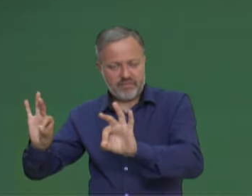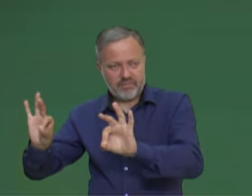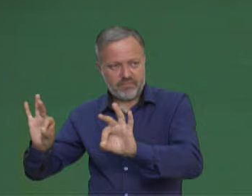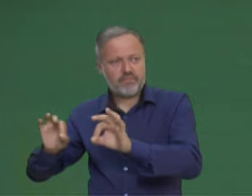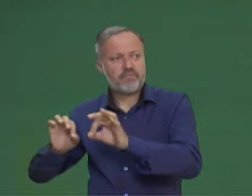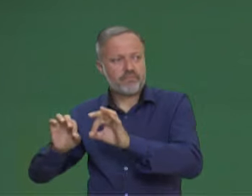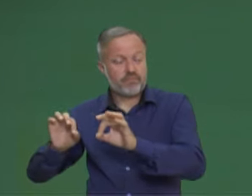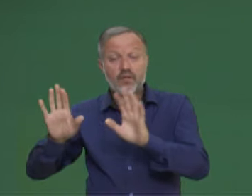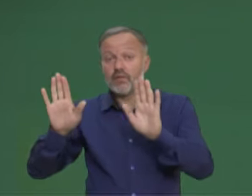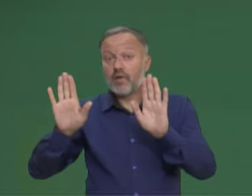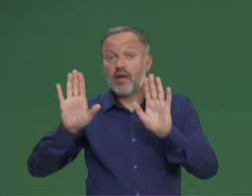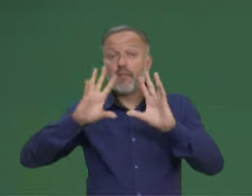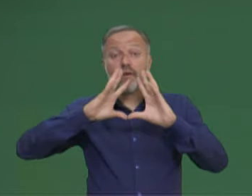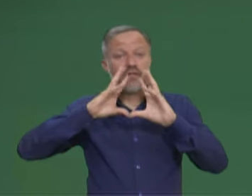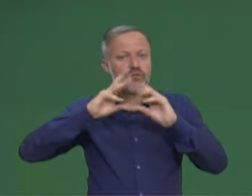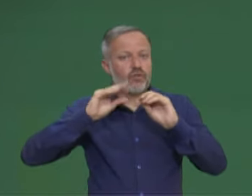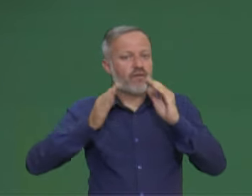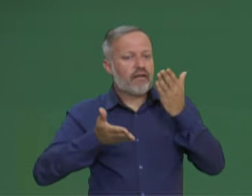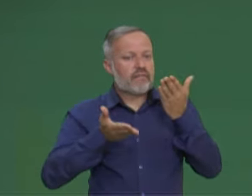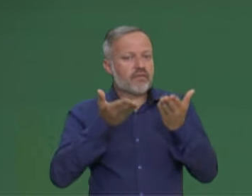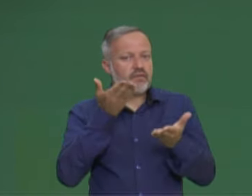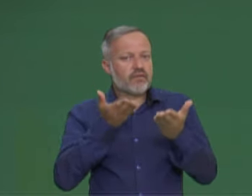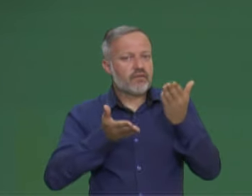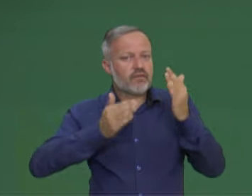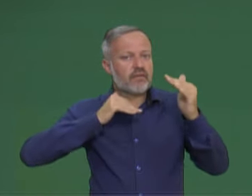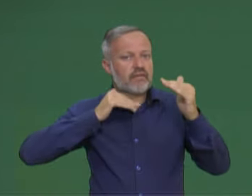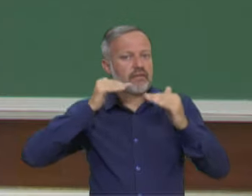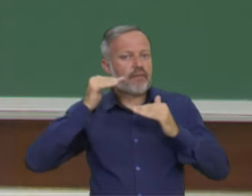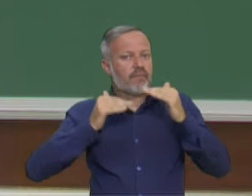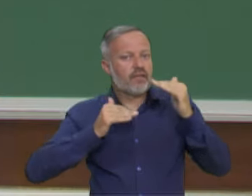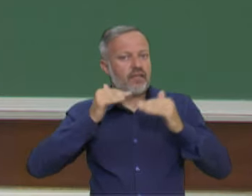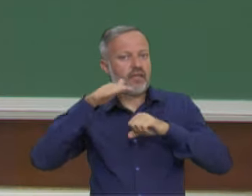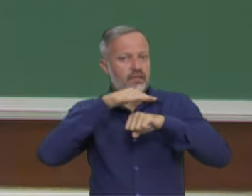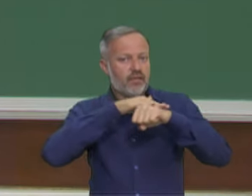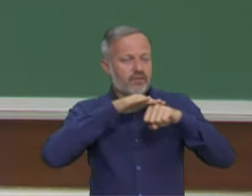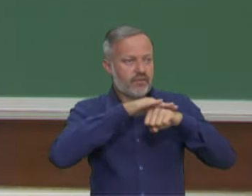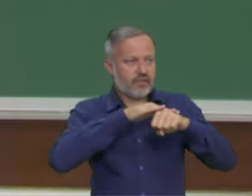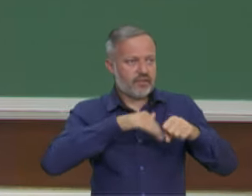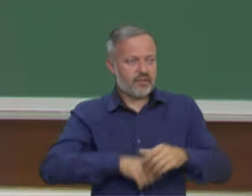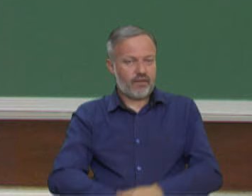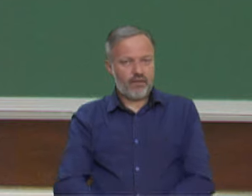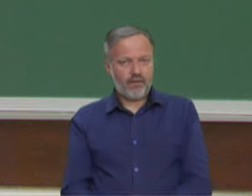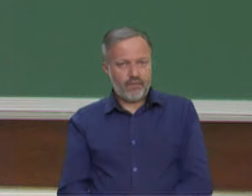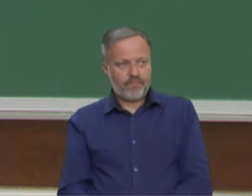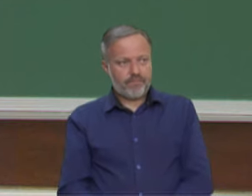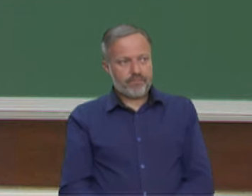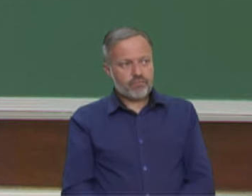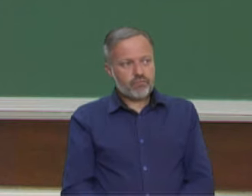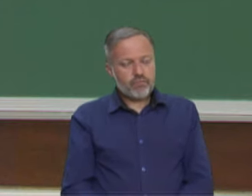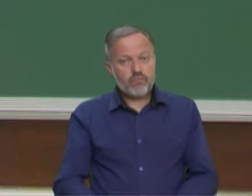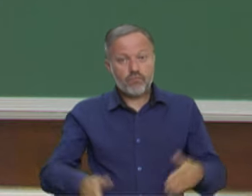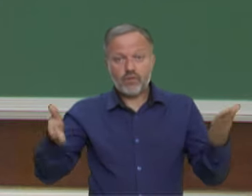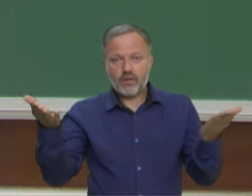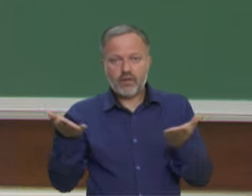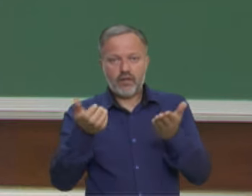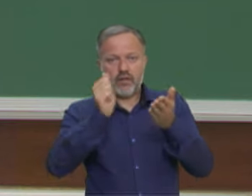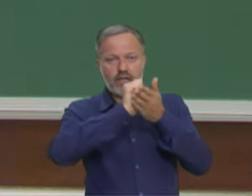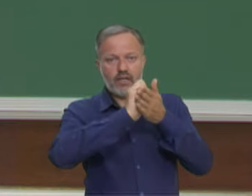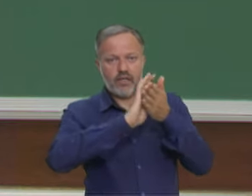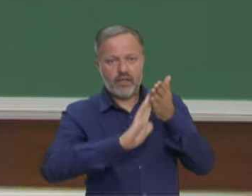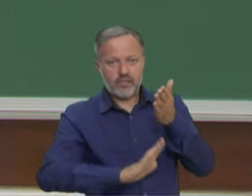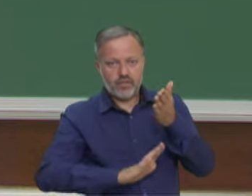do meu contexto, do meu interlocutor, da minha intenção, certo? Vamos para a atividade 2. O que faremos na atividade